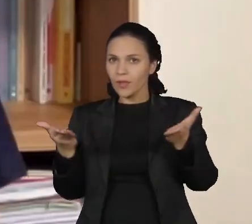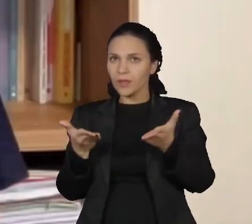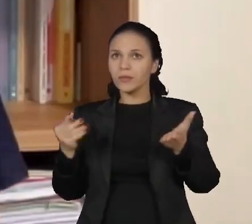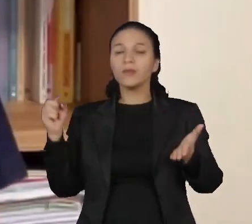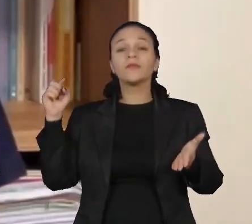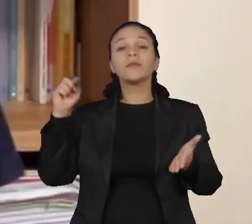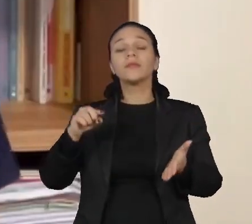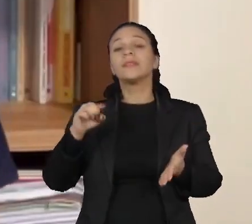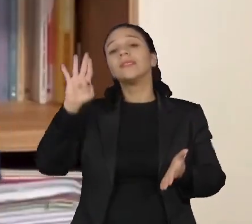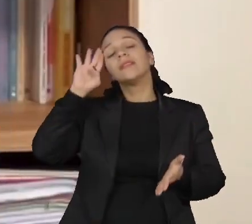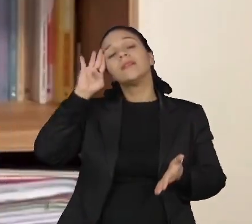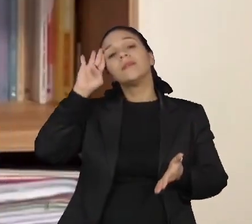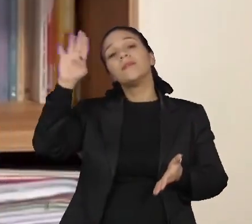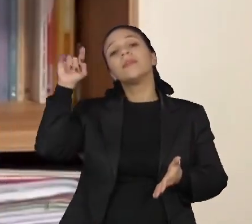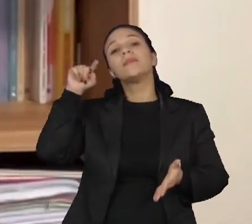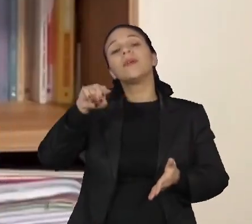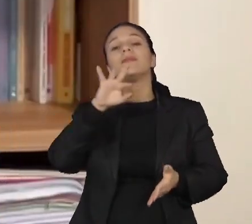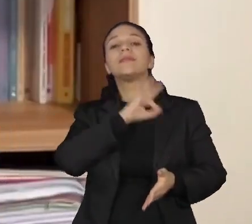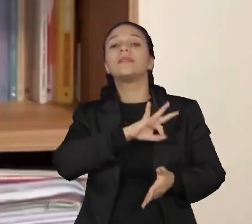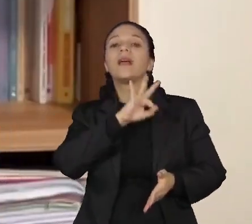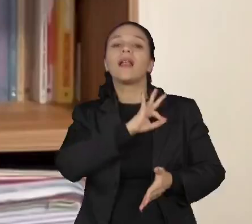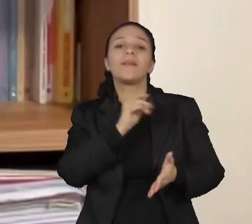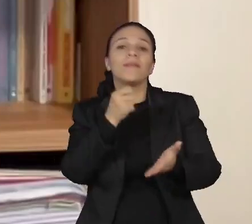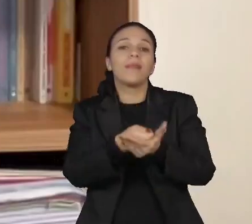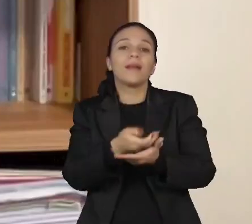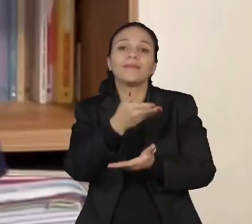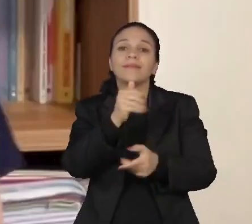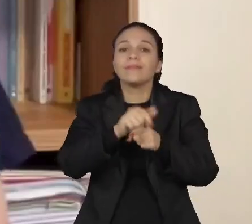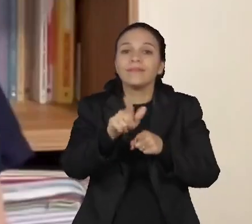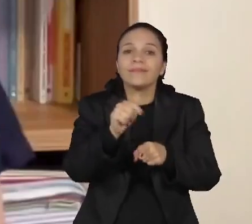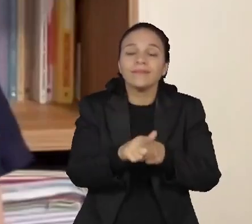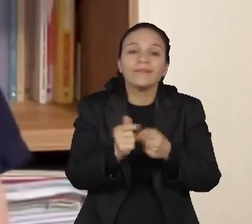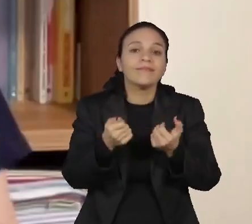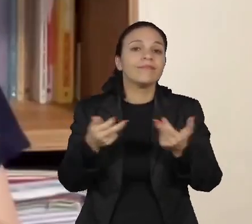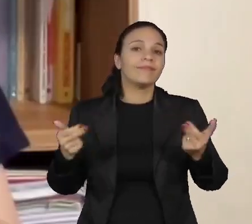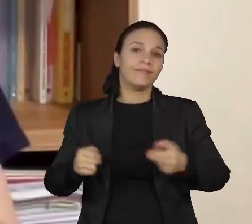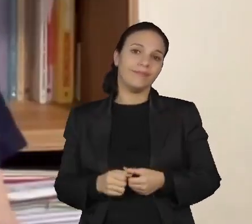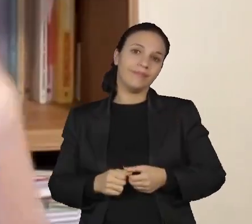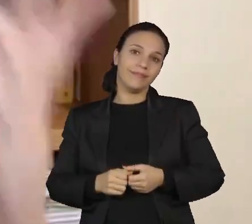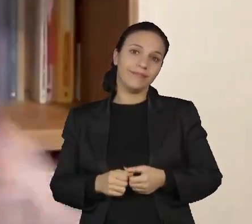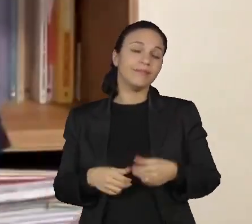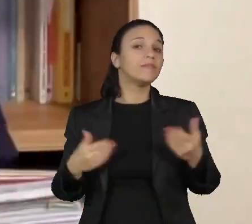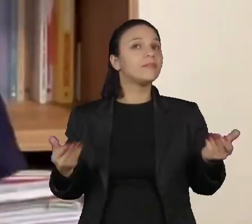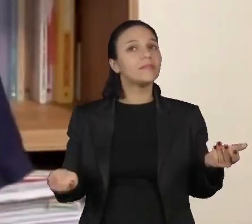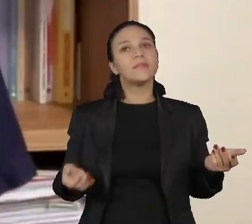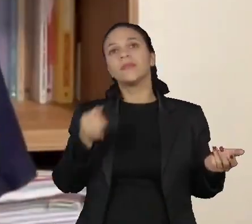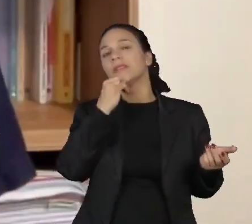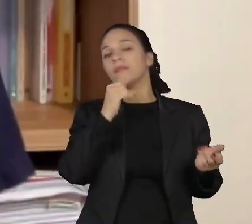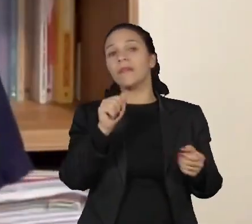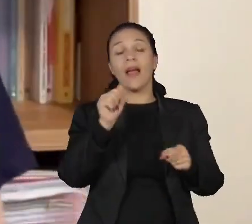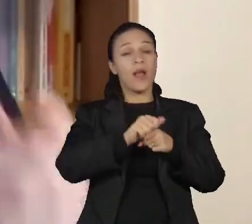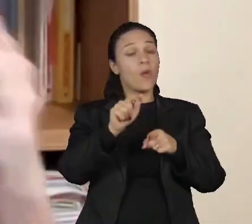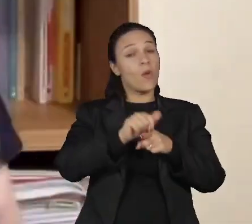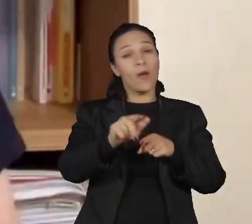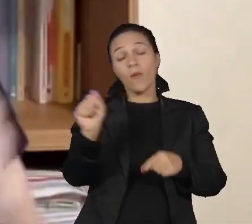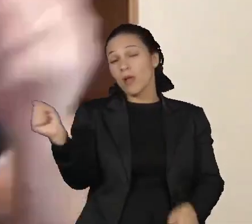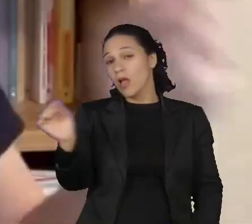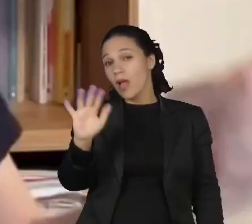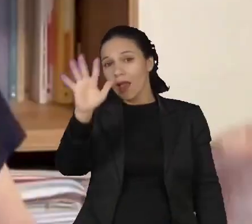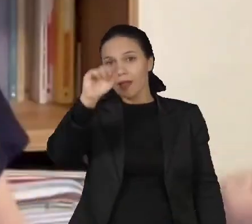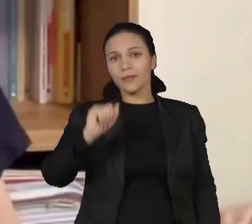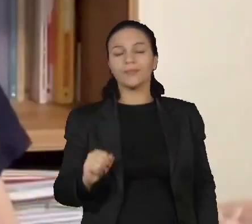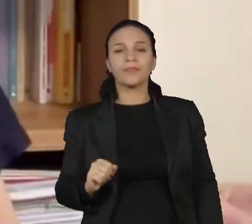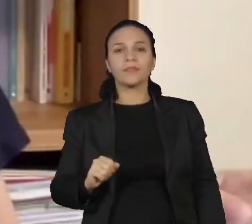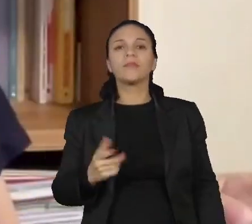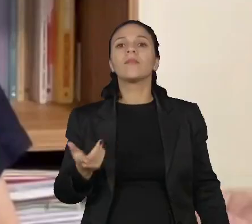mais ocupa o percentual da renda dessas famílias. Então, a gente tem um valor do aluguel muito caro, um tempo